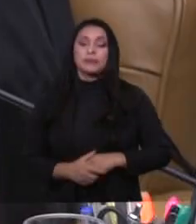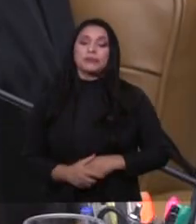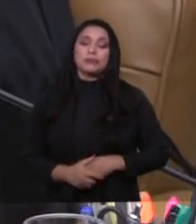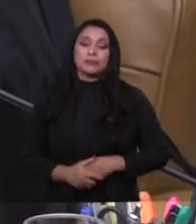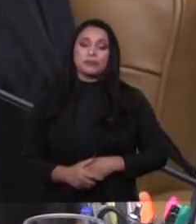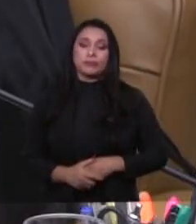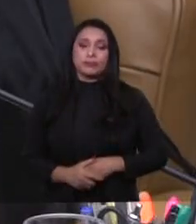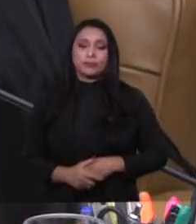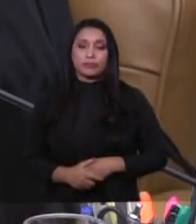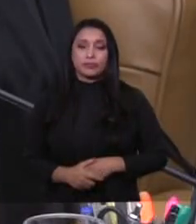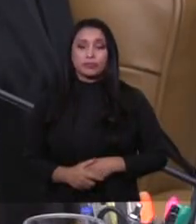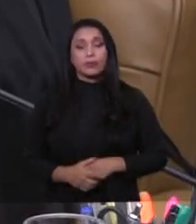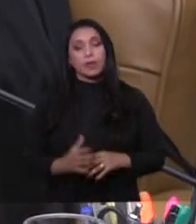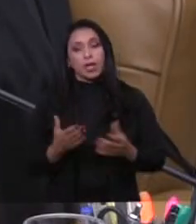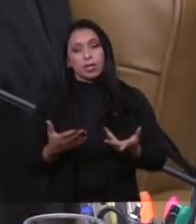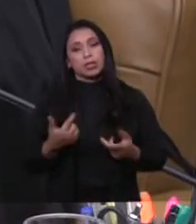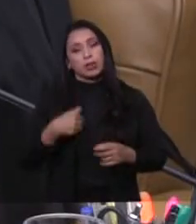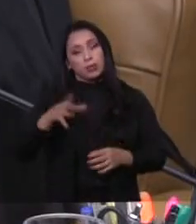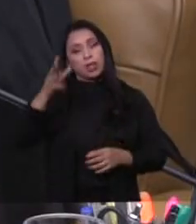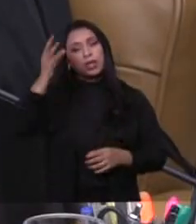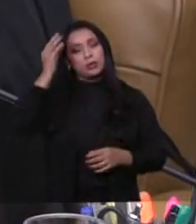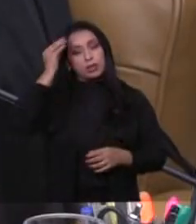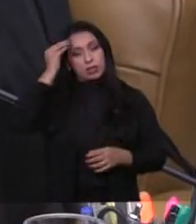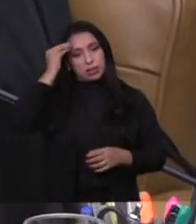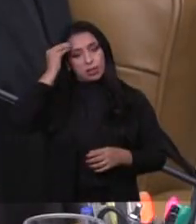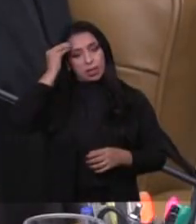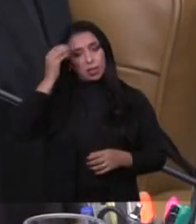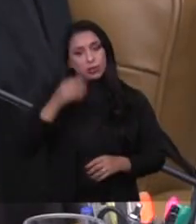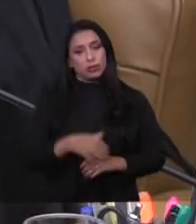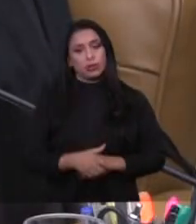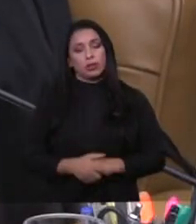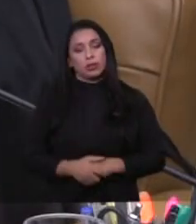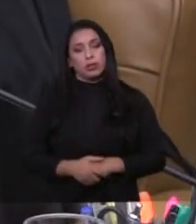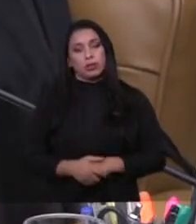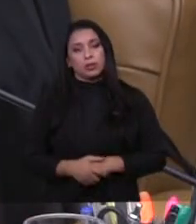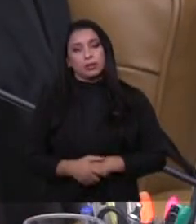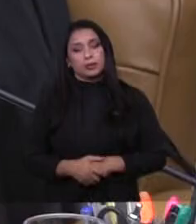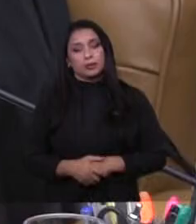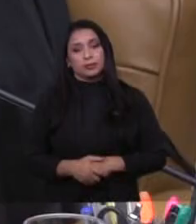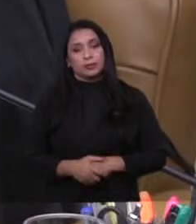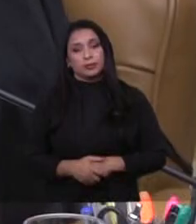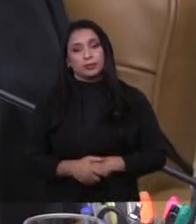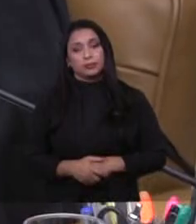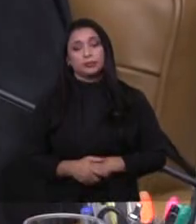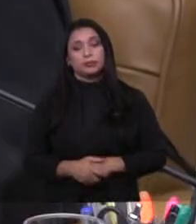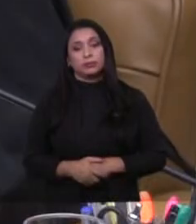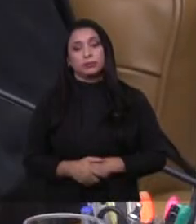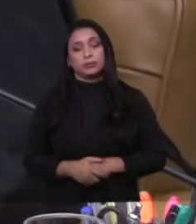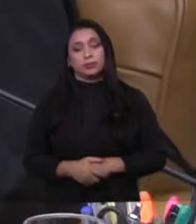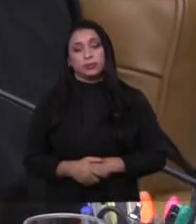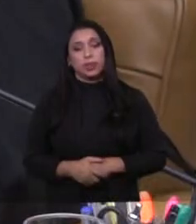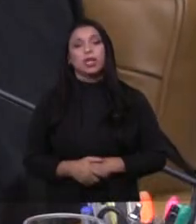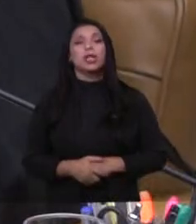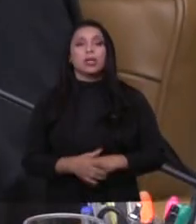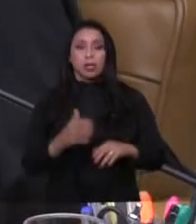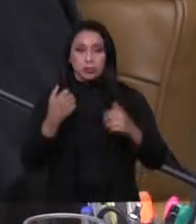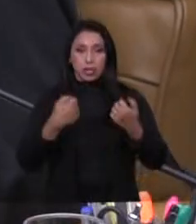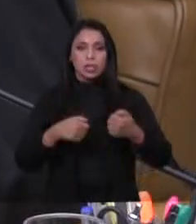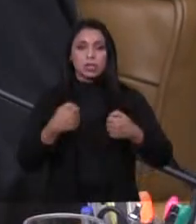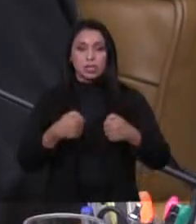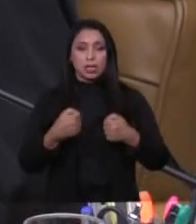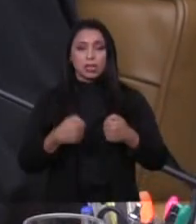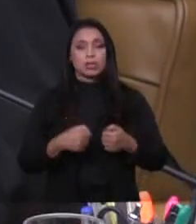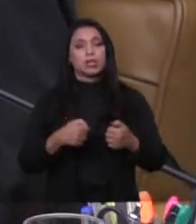Logo, entendo que, dadas essas circunstâncias, é o caso de condenação